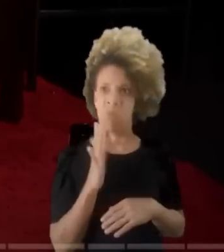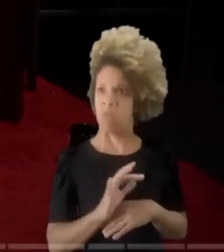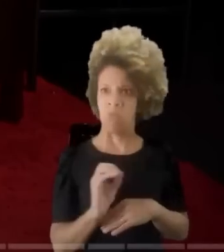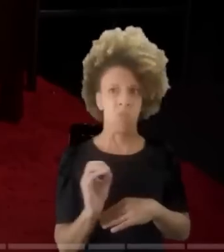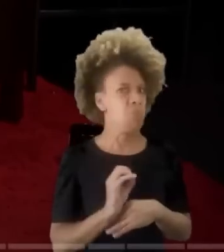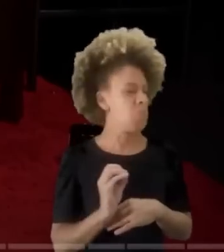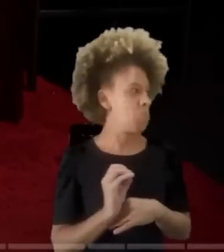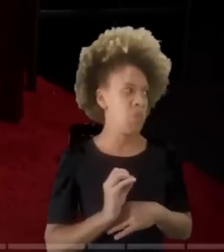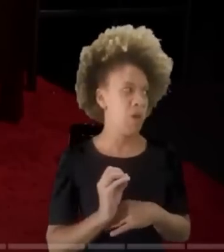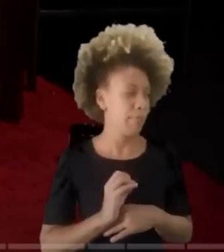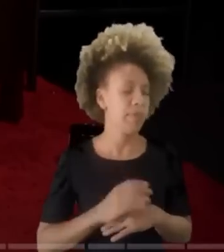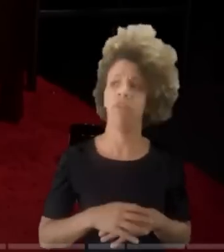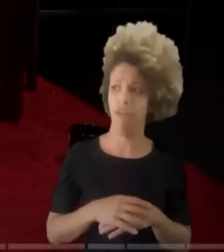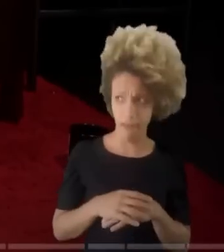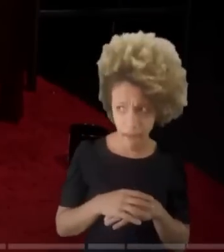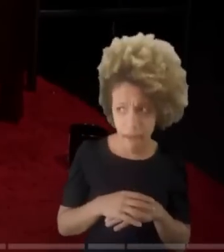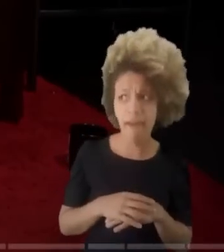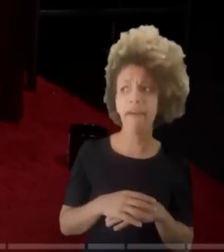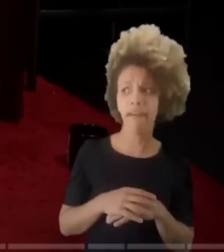né